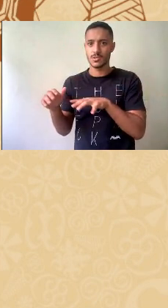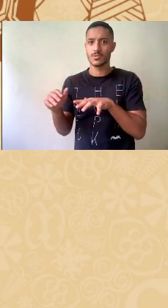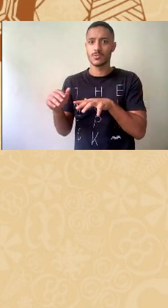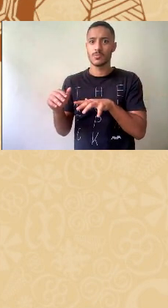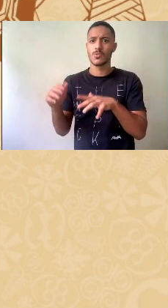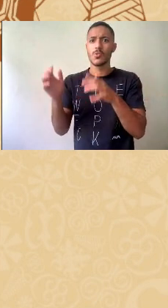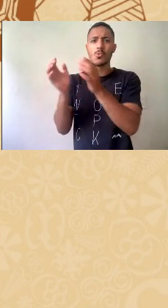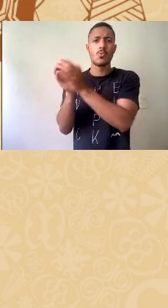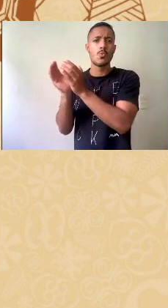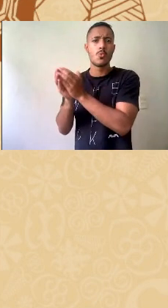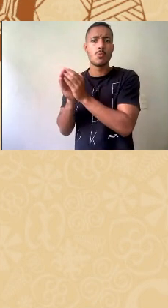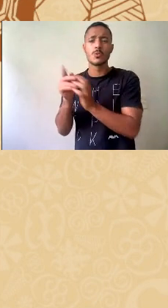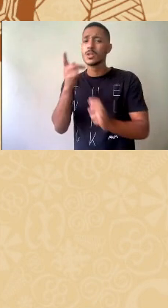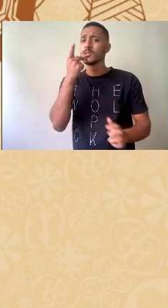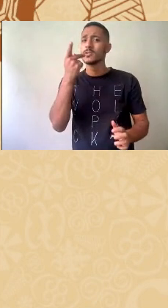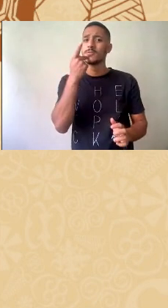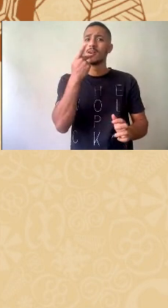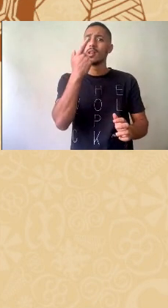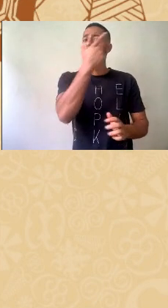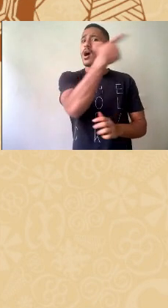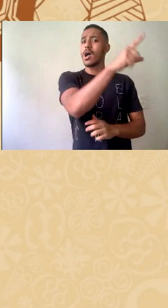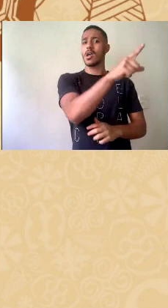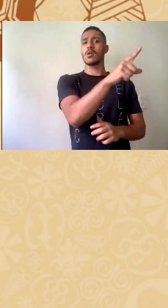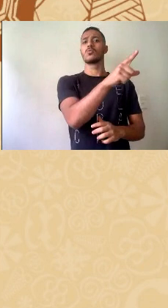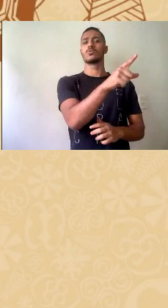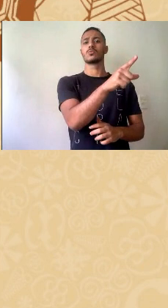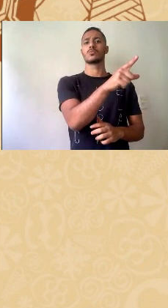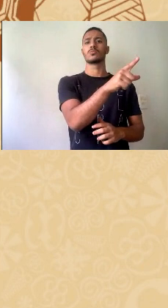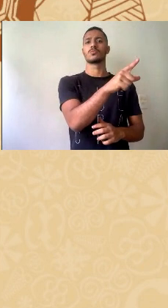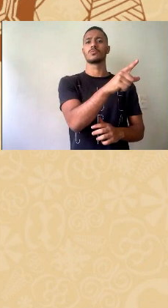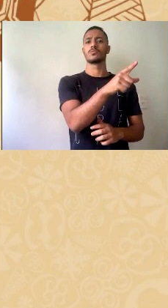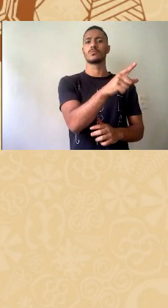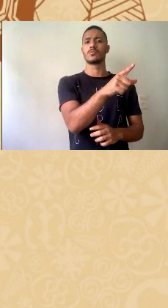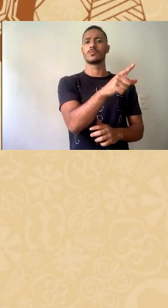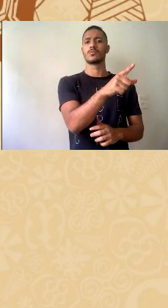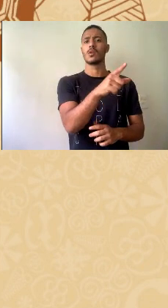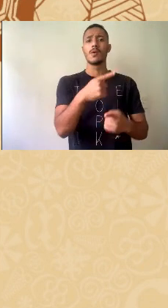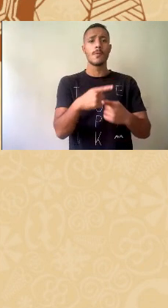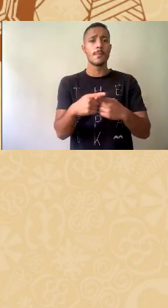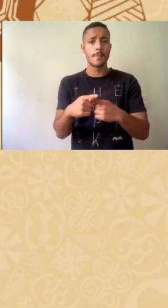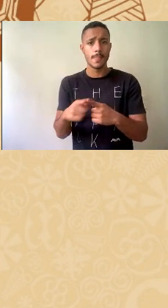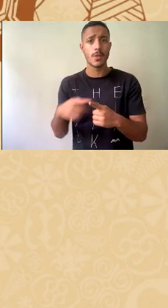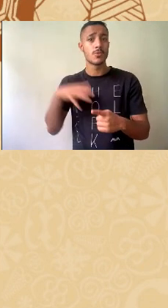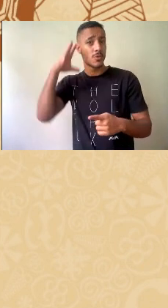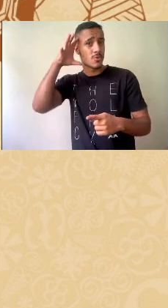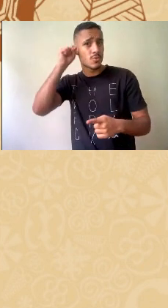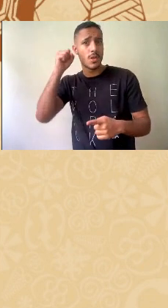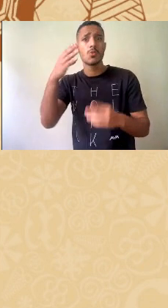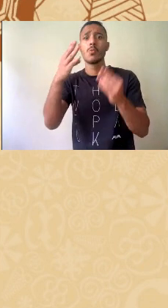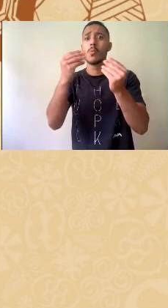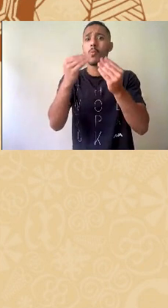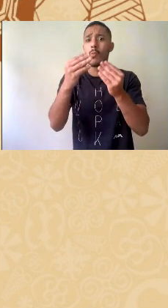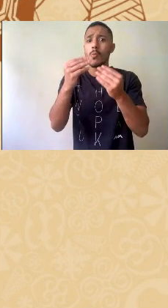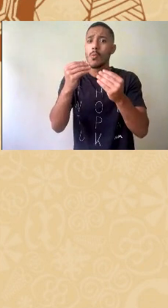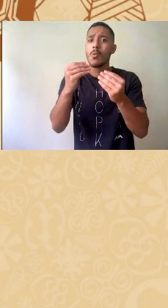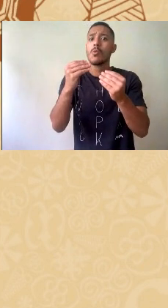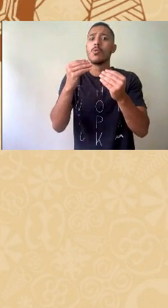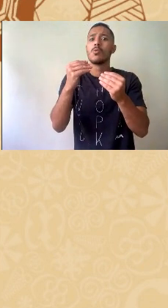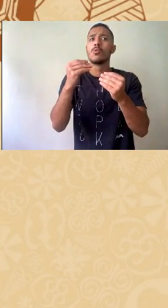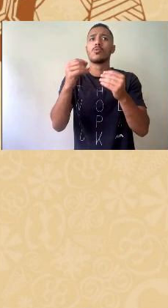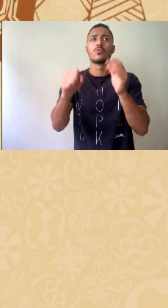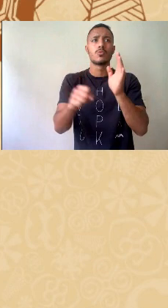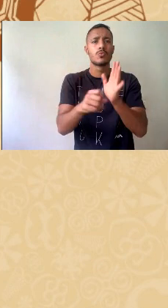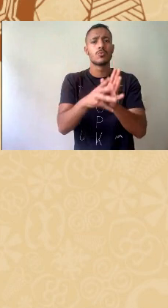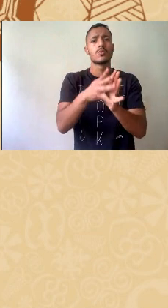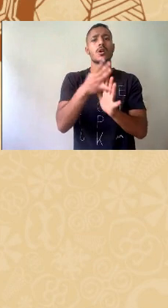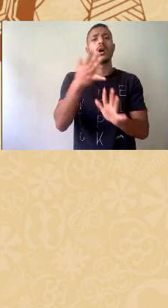trouxe aqui, mas eu posso dizer, né? Então, eu tenho escutado, inclusive, né? Muito, né? De alunos,